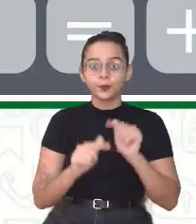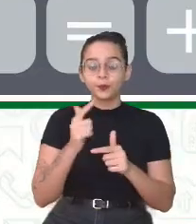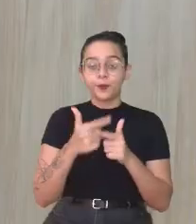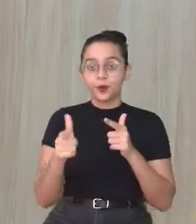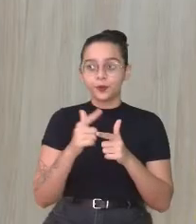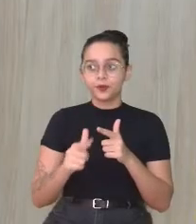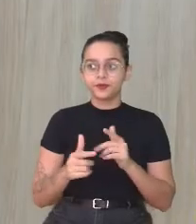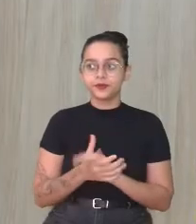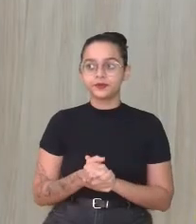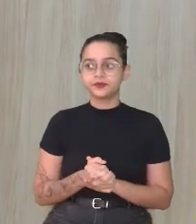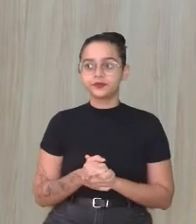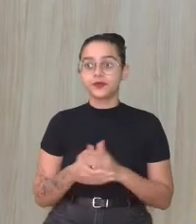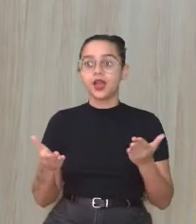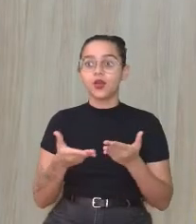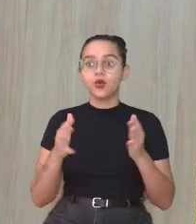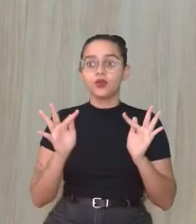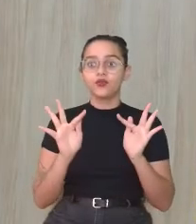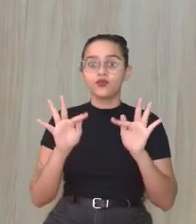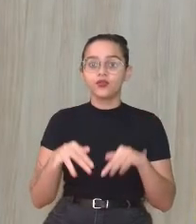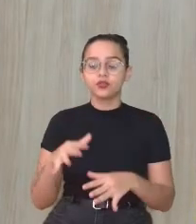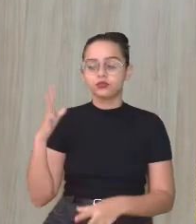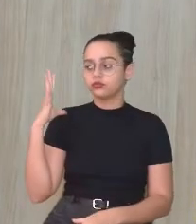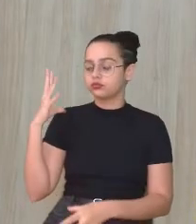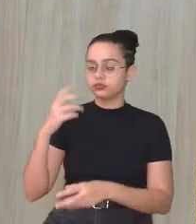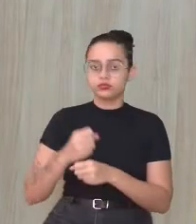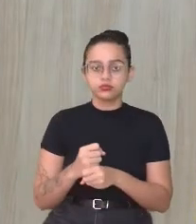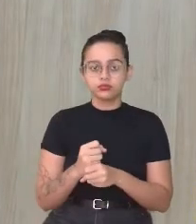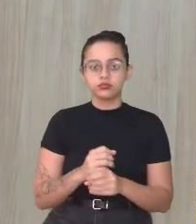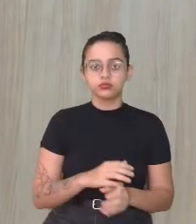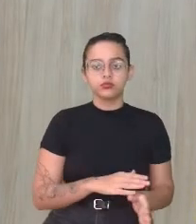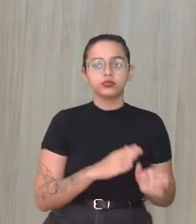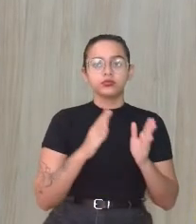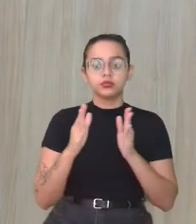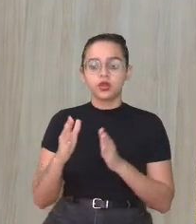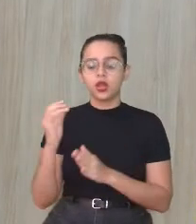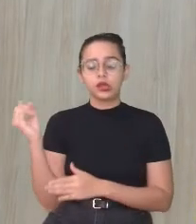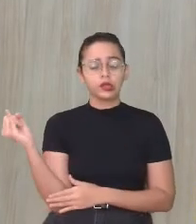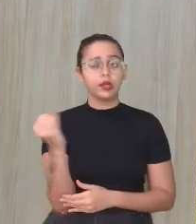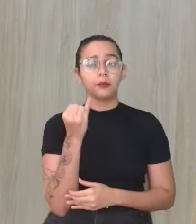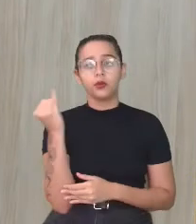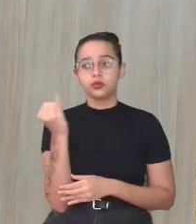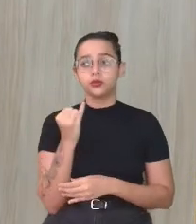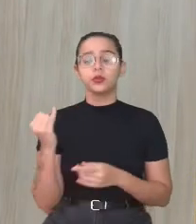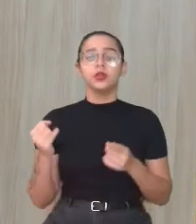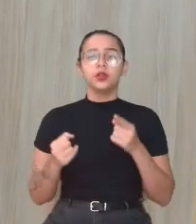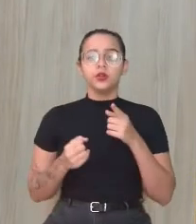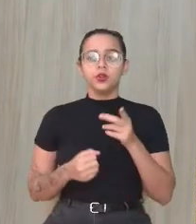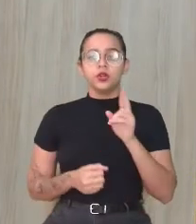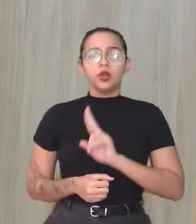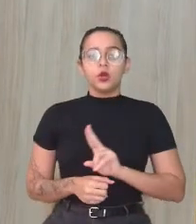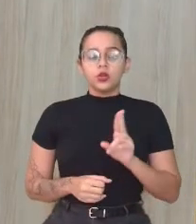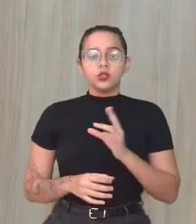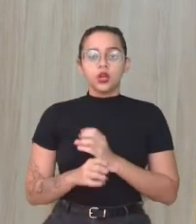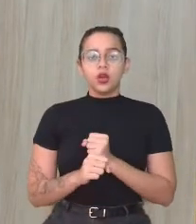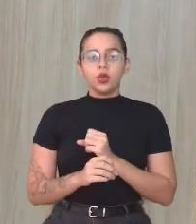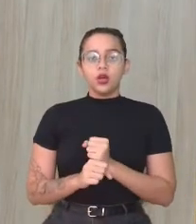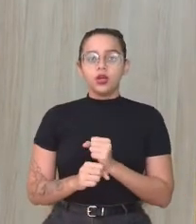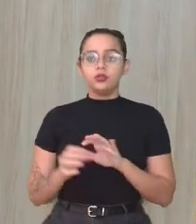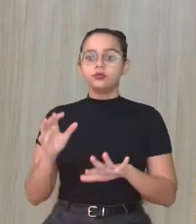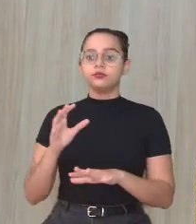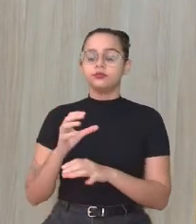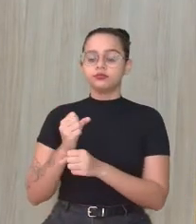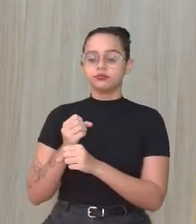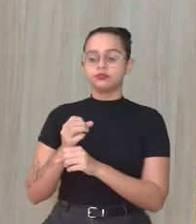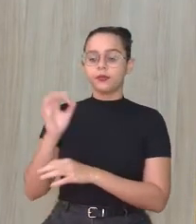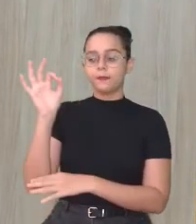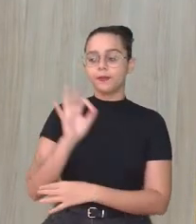certo? Nesse finalzinho, recapitulando, uma parte importantíssima para você utilizar a calculadora nos cálculos